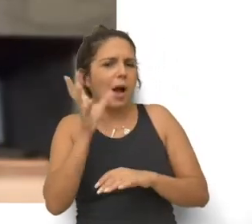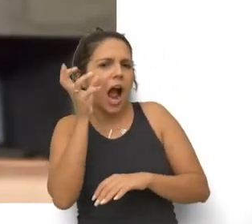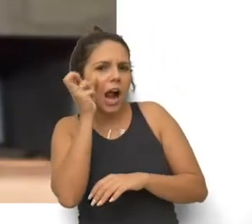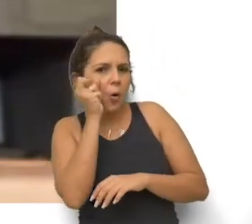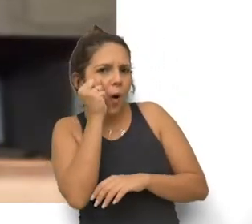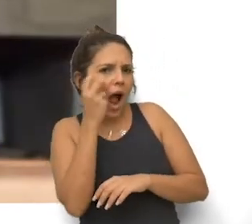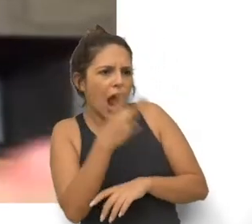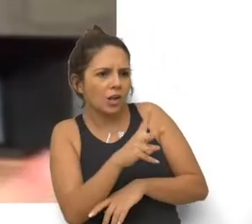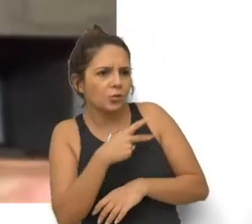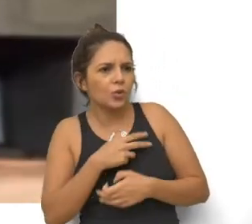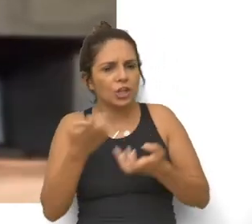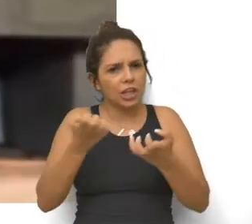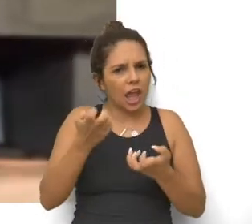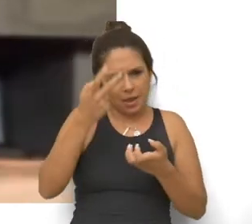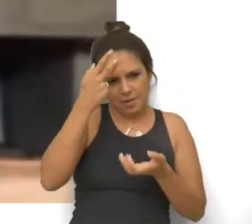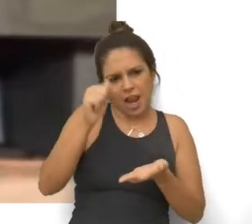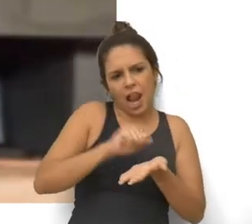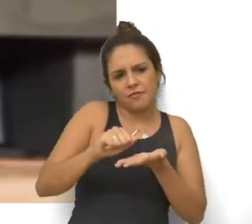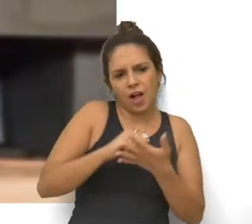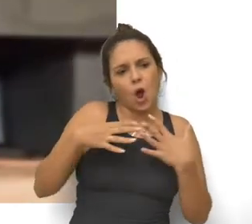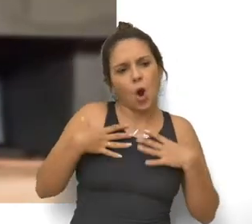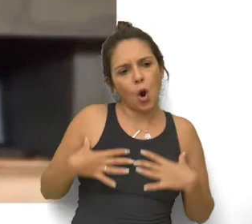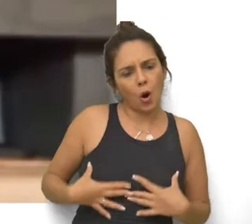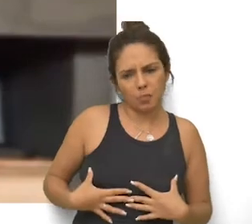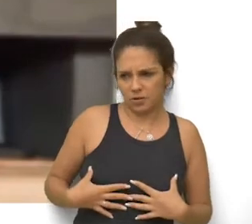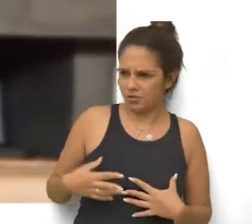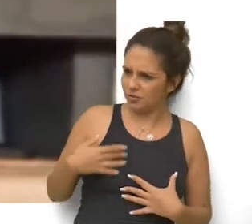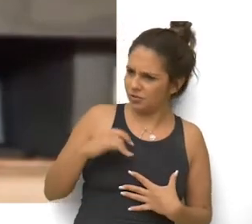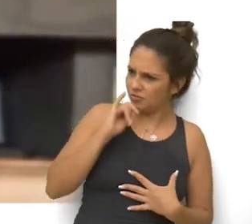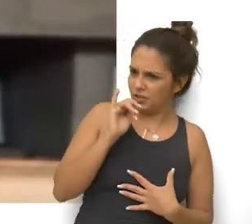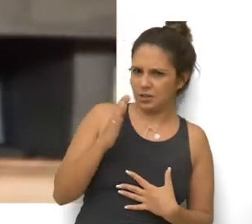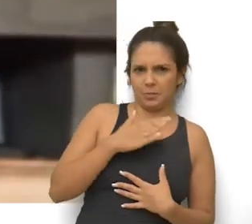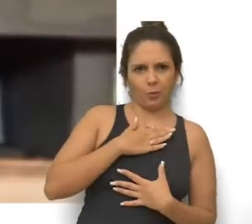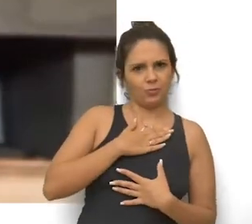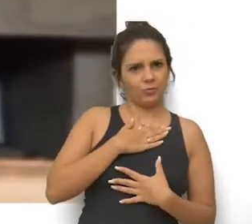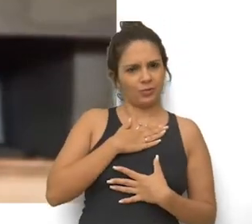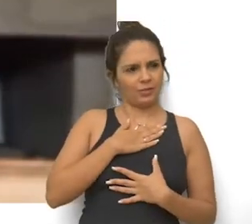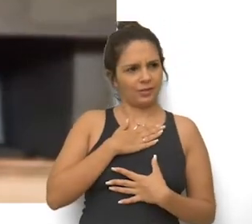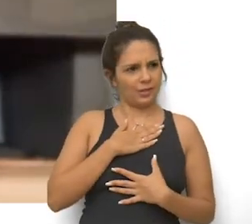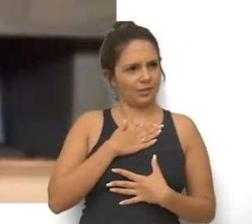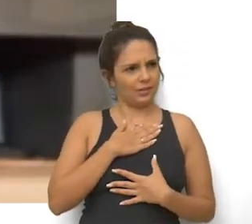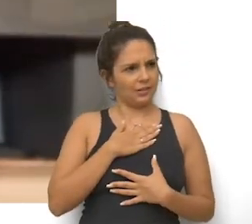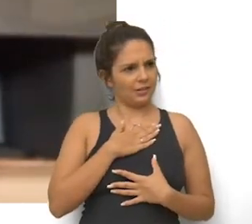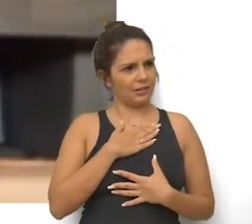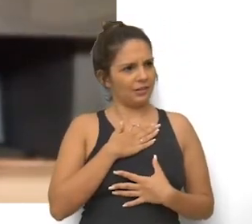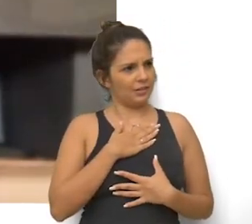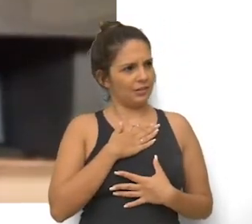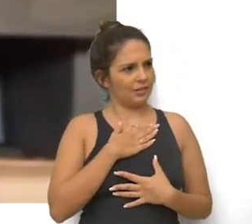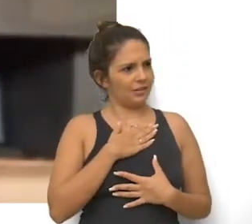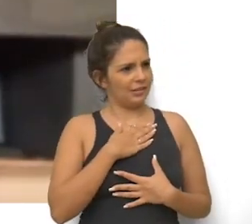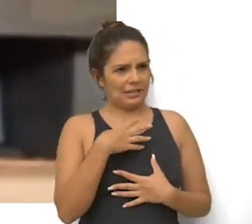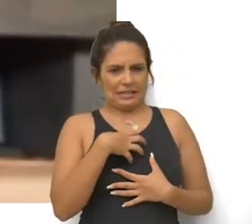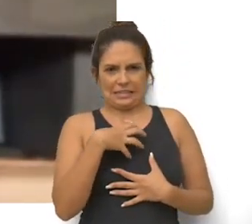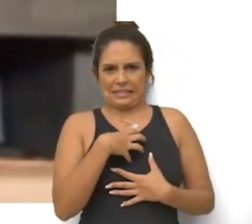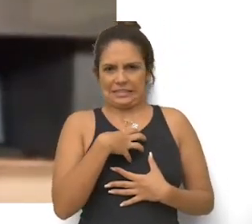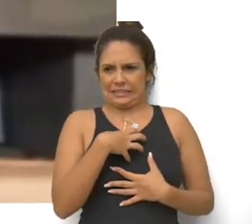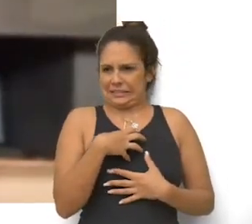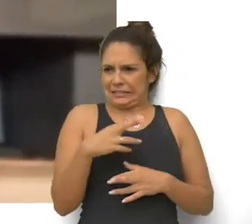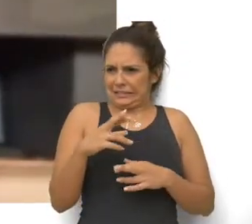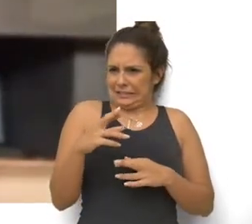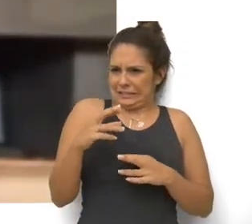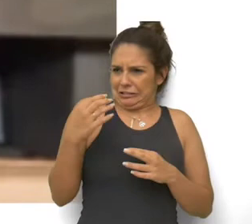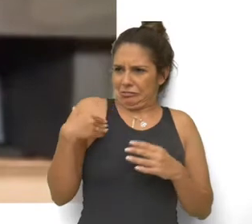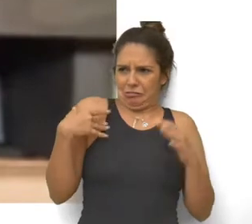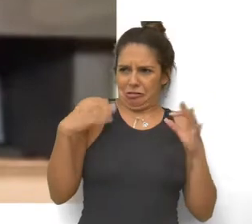A senhora quer mandar lavar alguma coisa? Ai, meu Deus, eu estou me sentindo uma